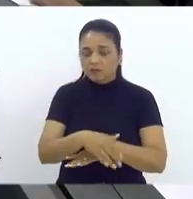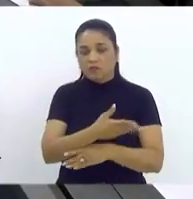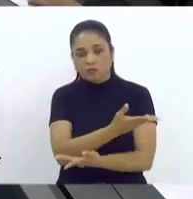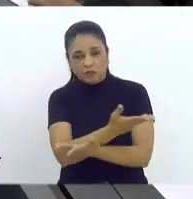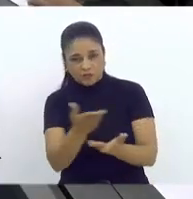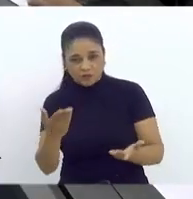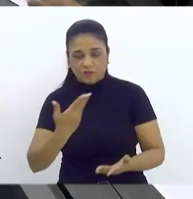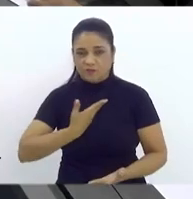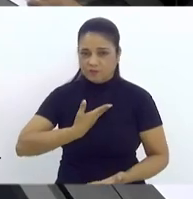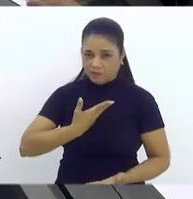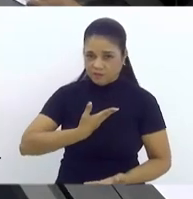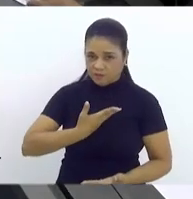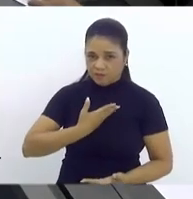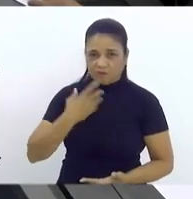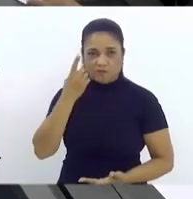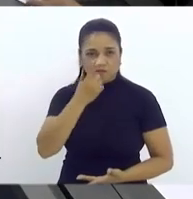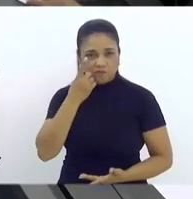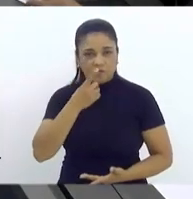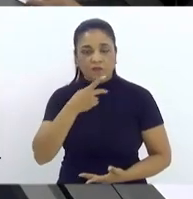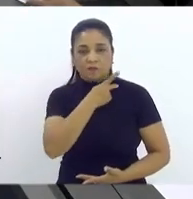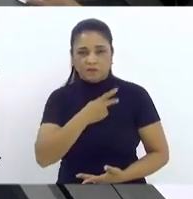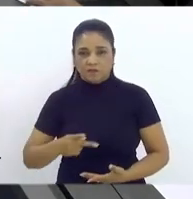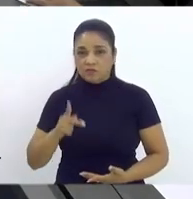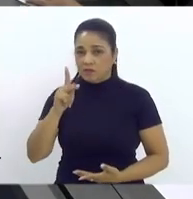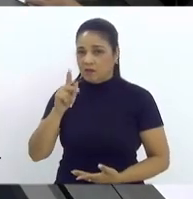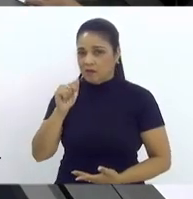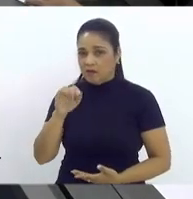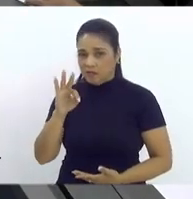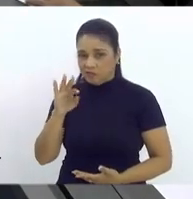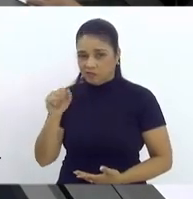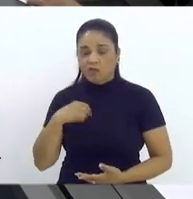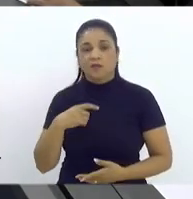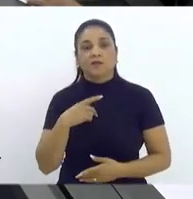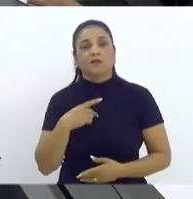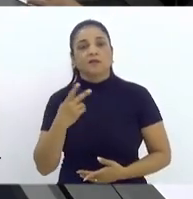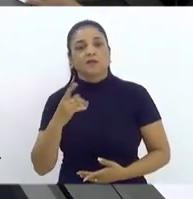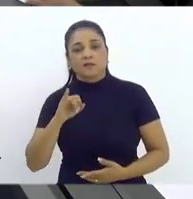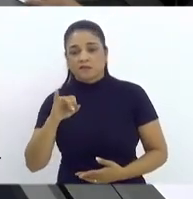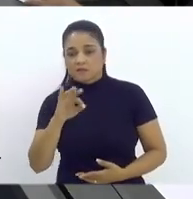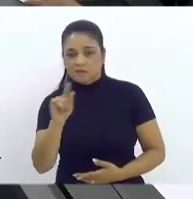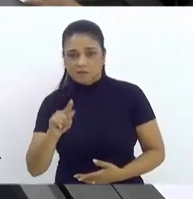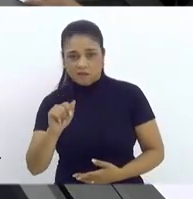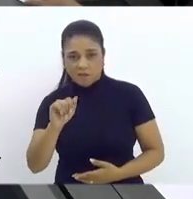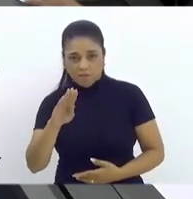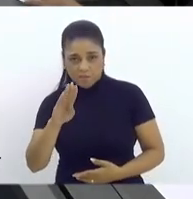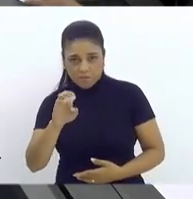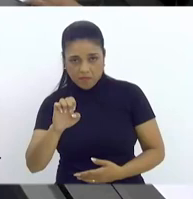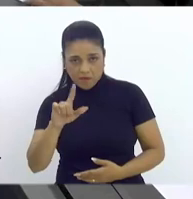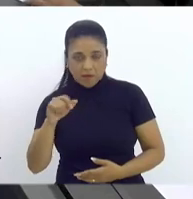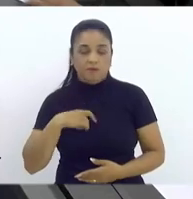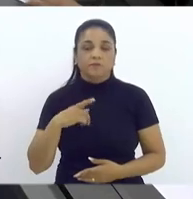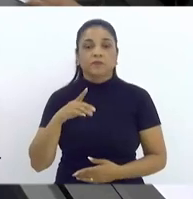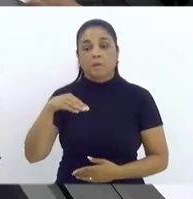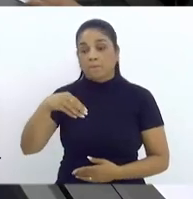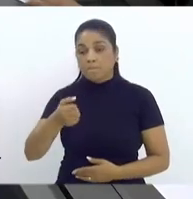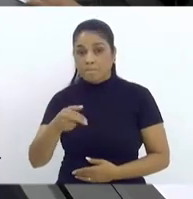deputados, presidente Kátia, doutor Harriman, doutora Isabela, doutor Marcelo, senhoras e senhores.